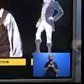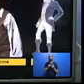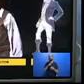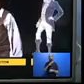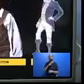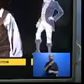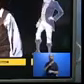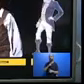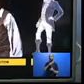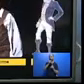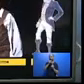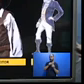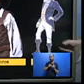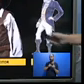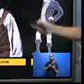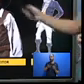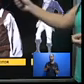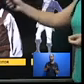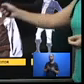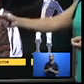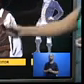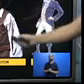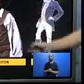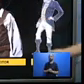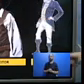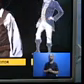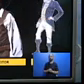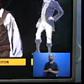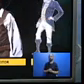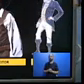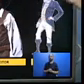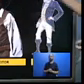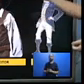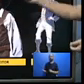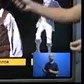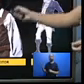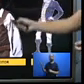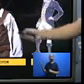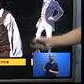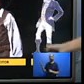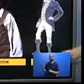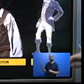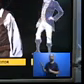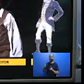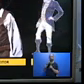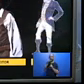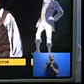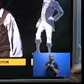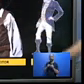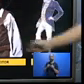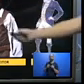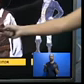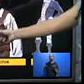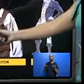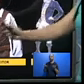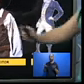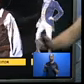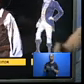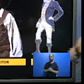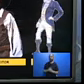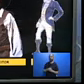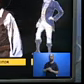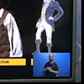temos personagens. Então, essas são as personagens da aula de hoje. O